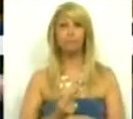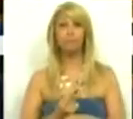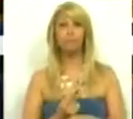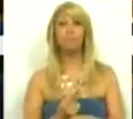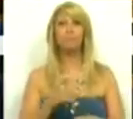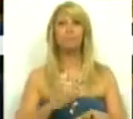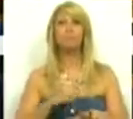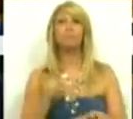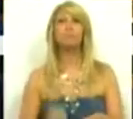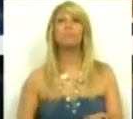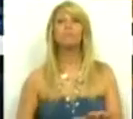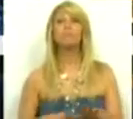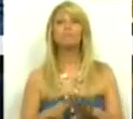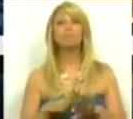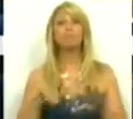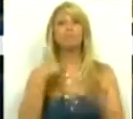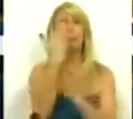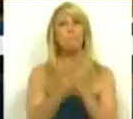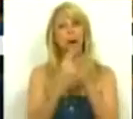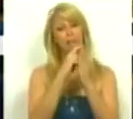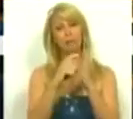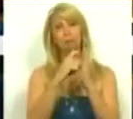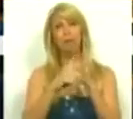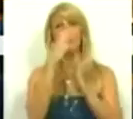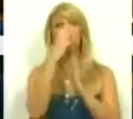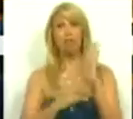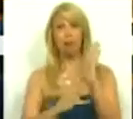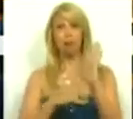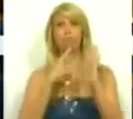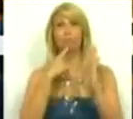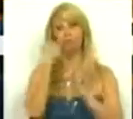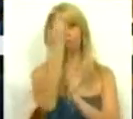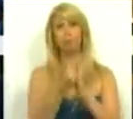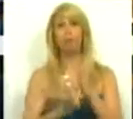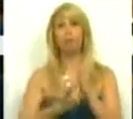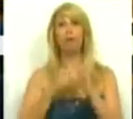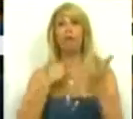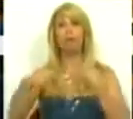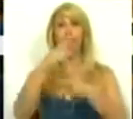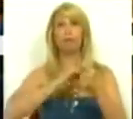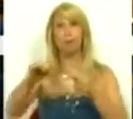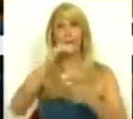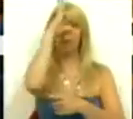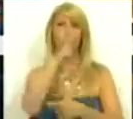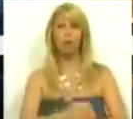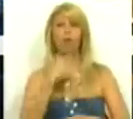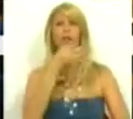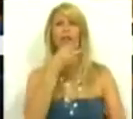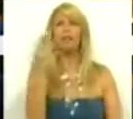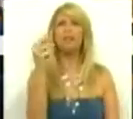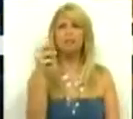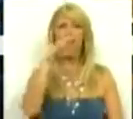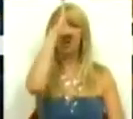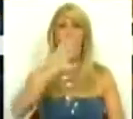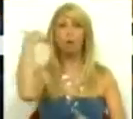o facto da parte deliberativa do texto da moção de censura se dirigir ao 13º Governo Constitucional